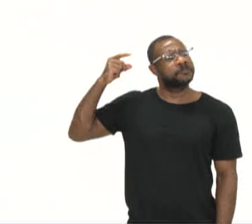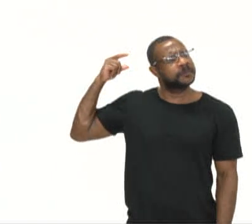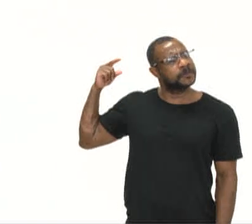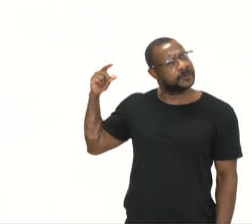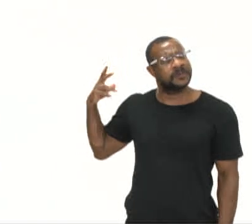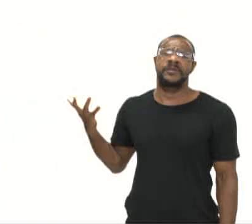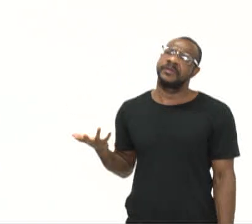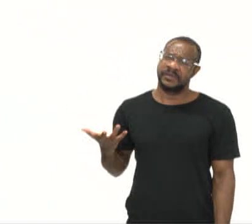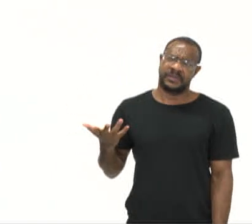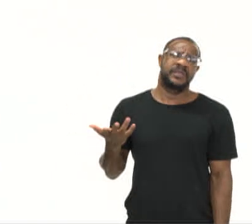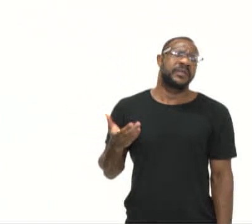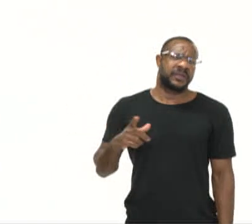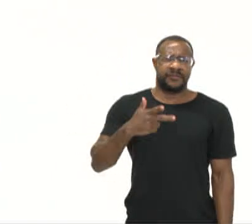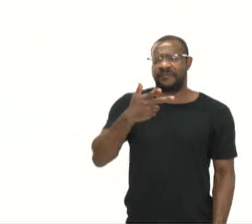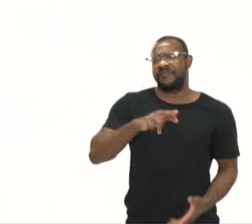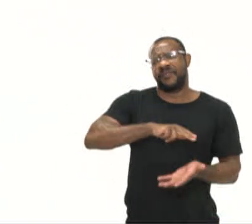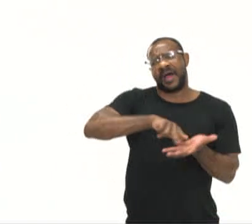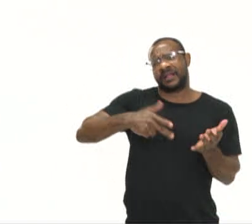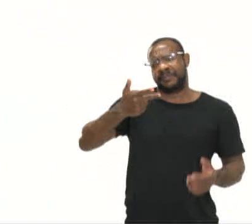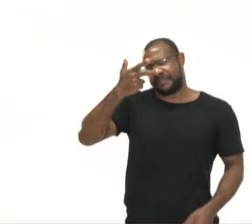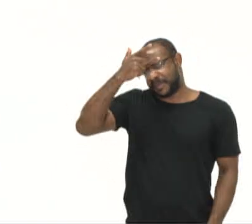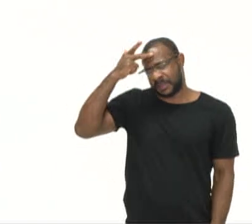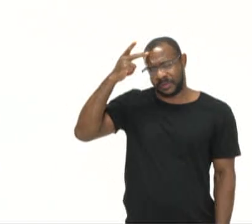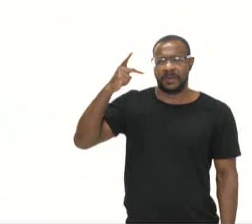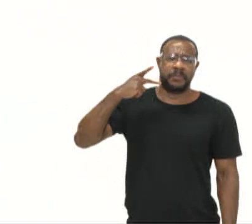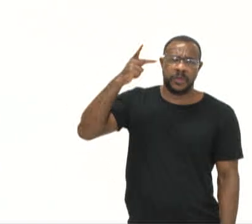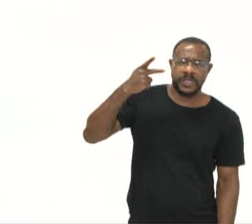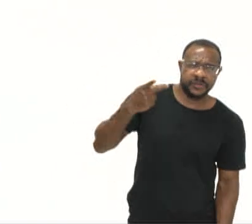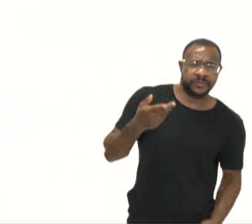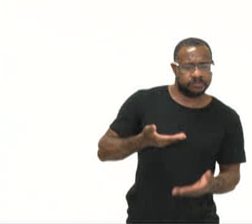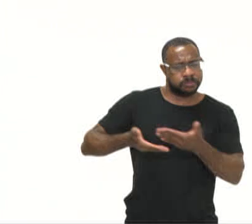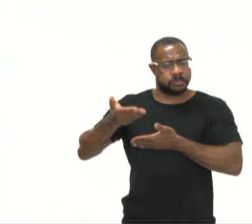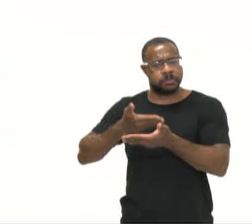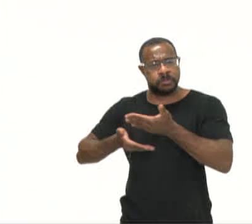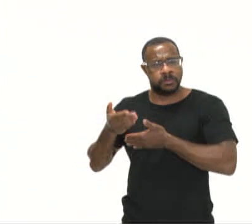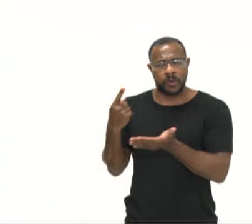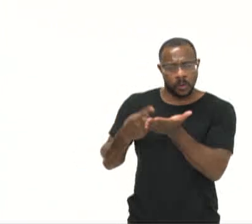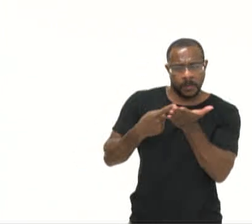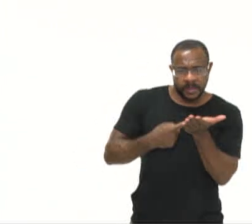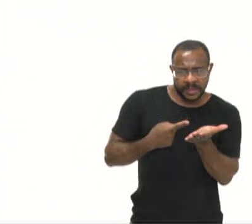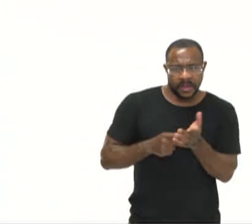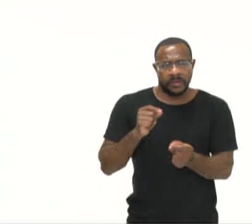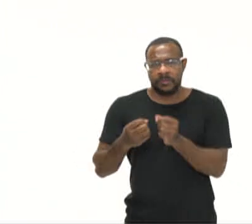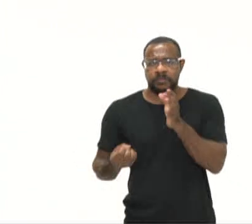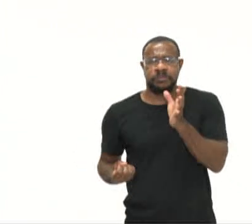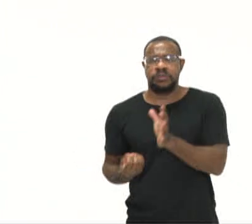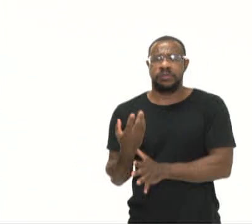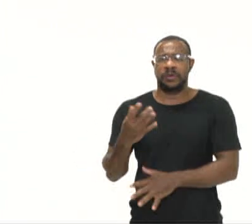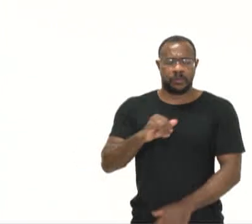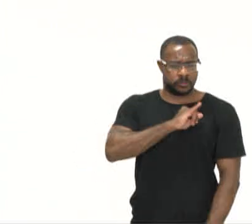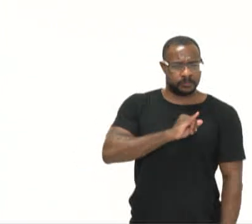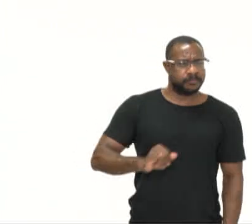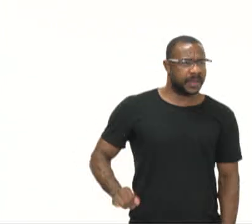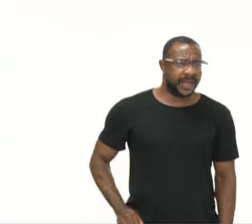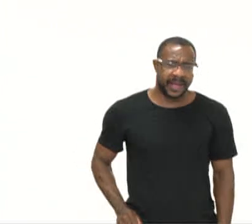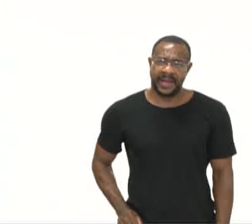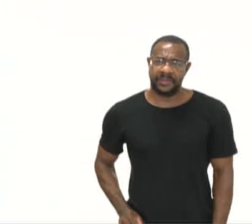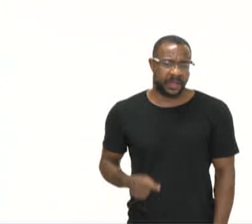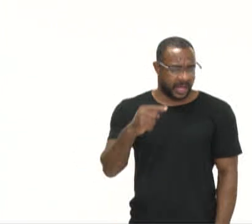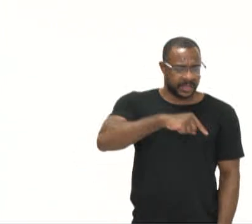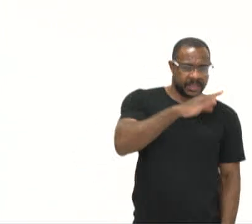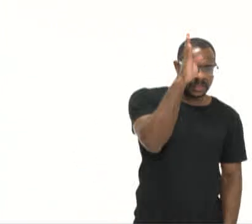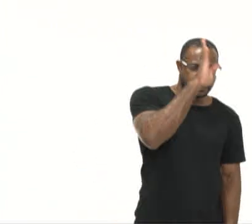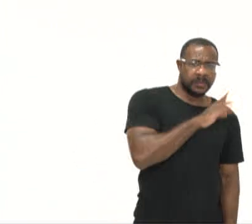né, vários intelectuais e políticos portugueses, eles propunham a formação de um império